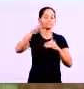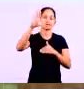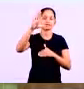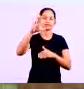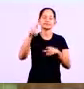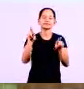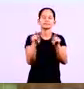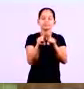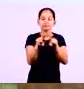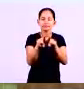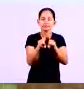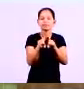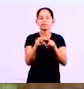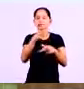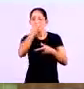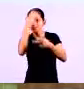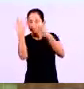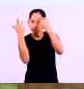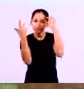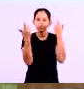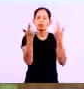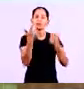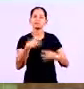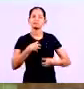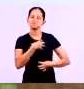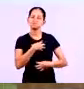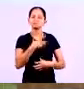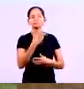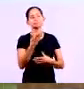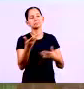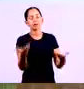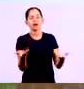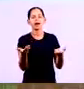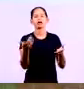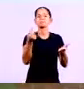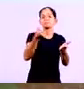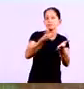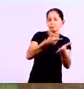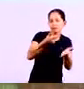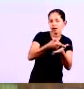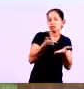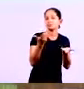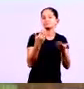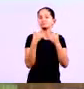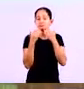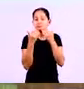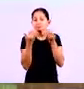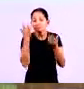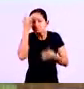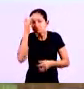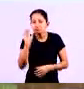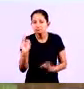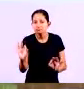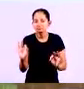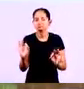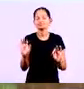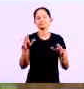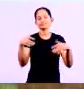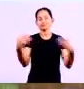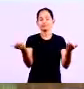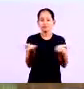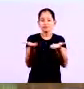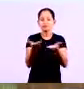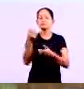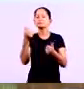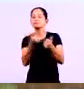essa concepção de pessoas que falam assim, me incomoda, sim, os tributos são muito altos, mas a pessoa não sabe quanto paga. Aí a gente